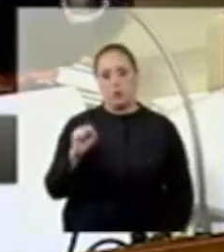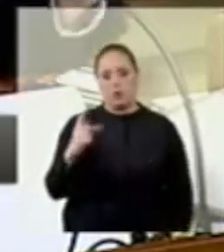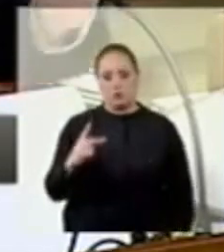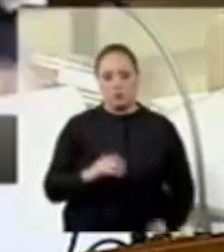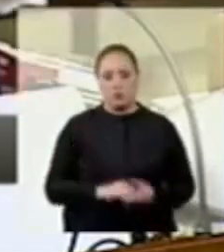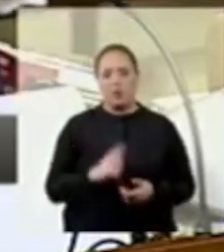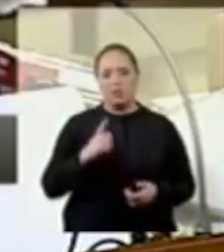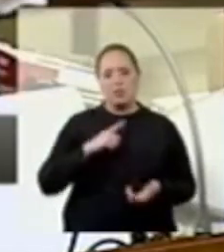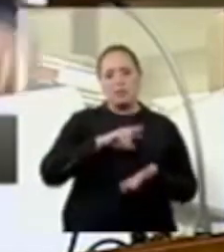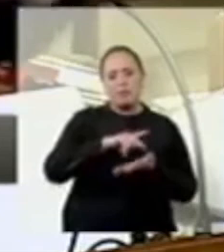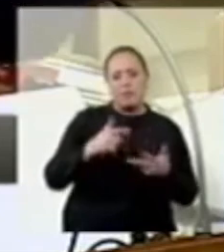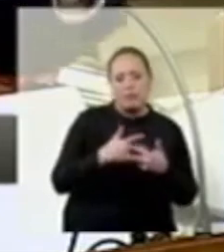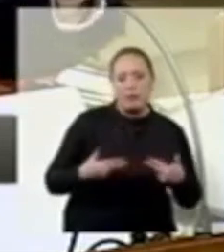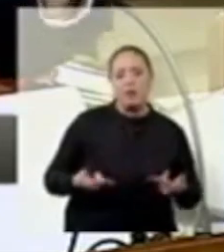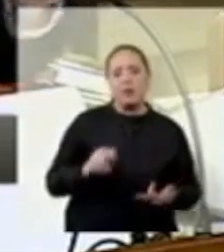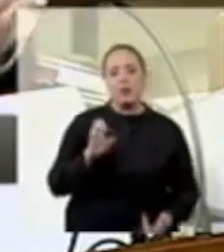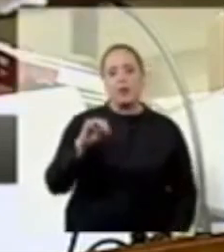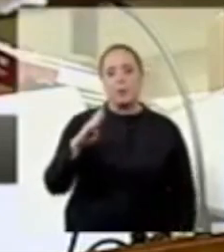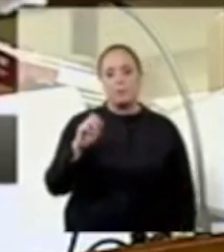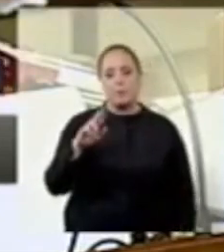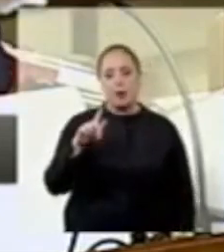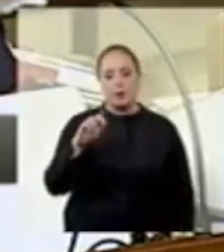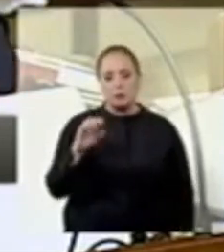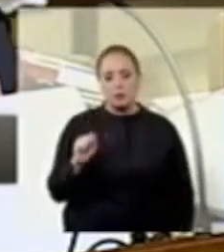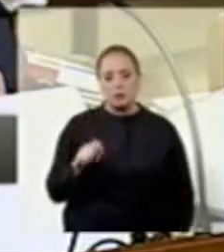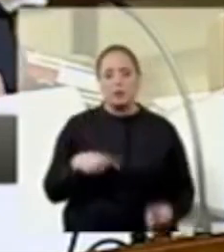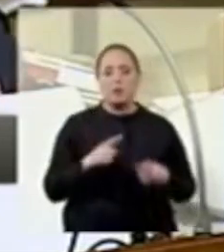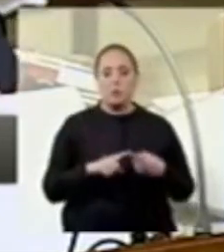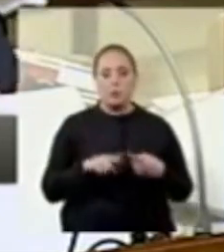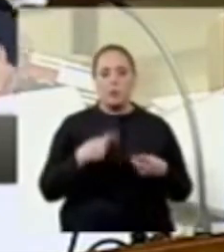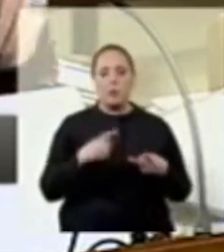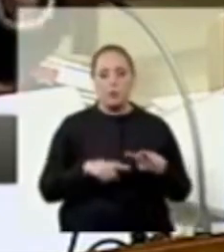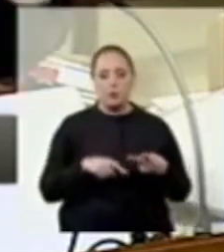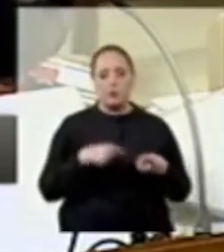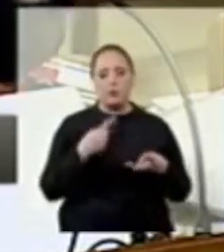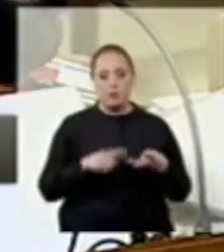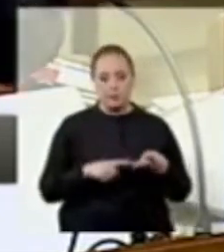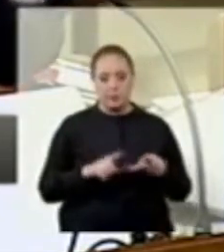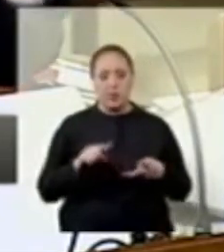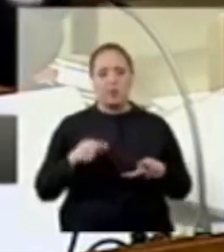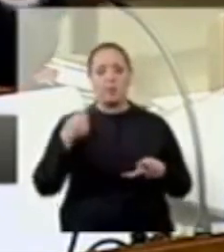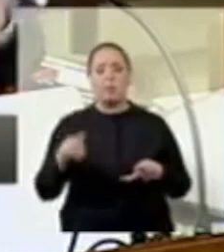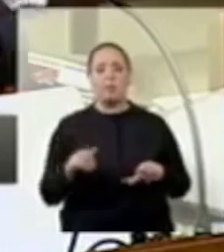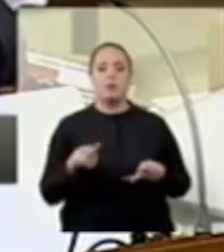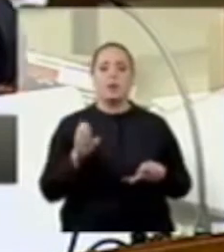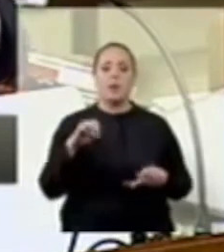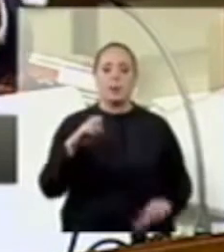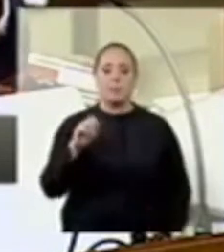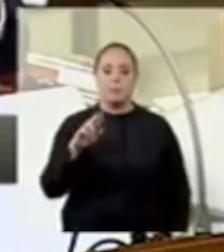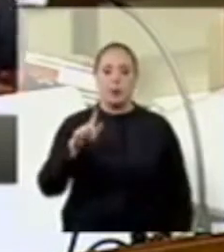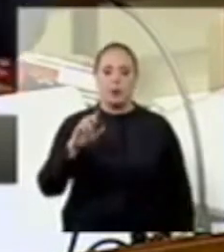embargos de declaração e outros embargos de declaração e depois embargos de divergência